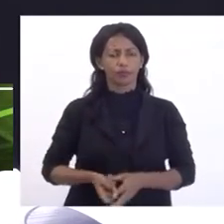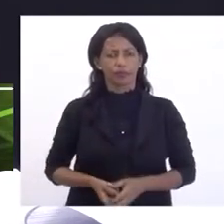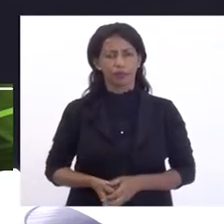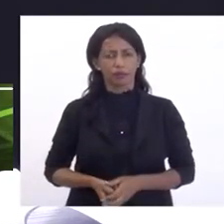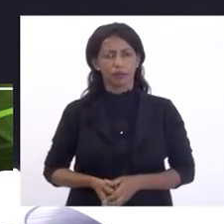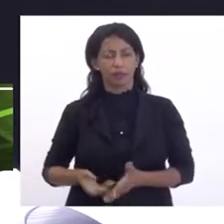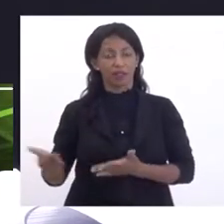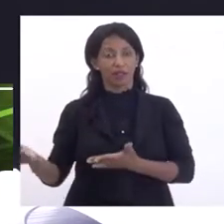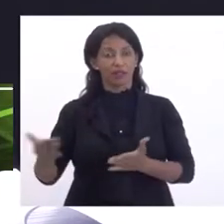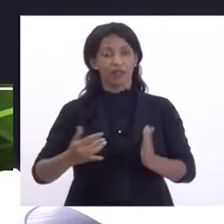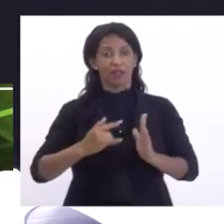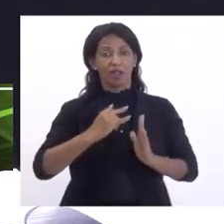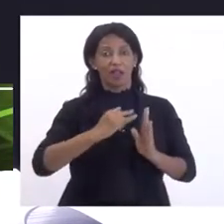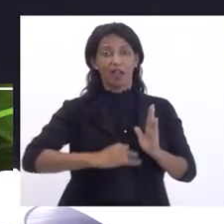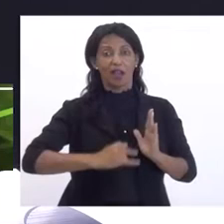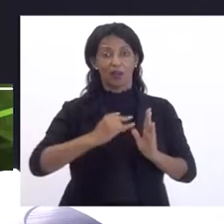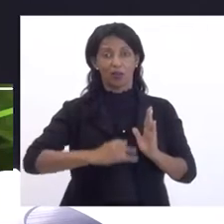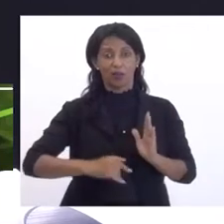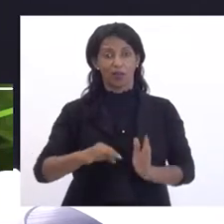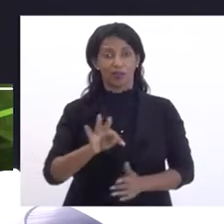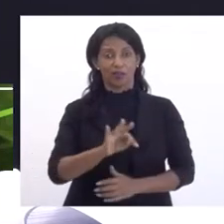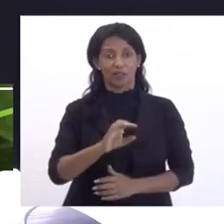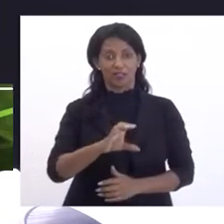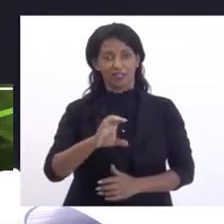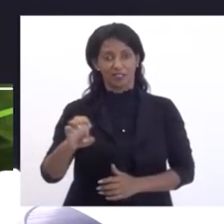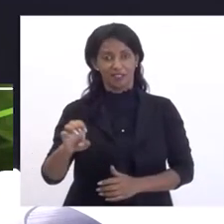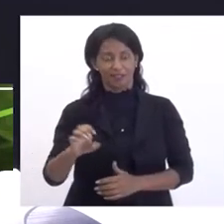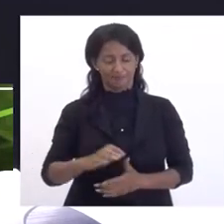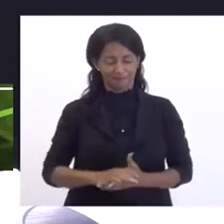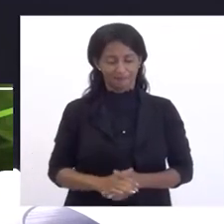veio a conta do Tribunal de Contas do Estado.